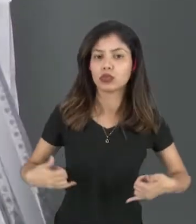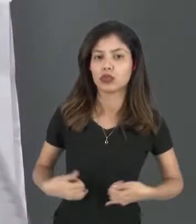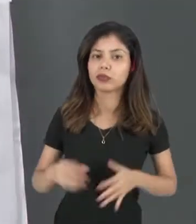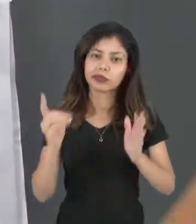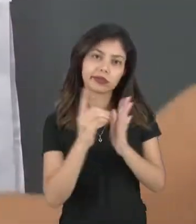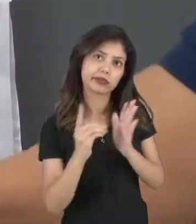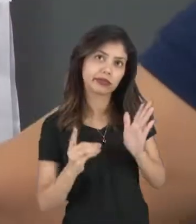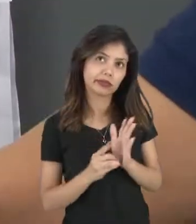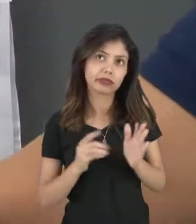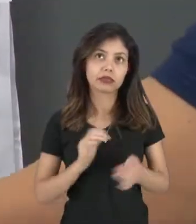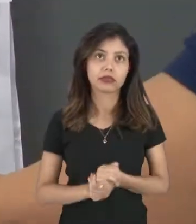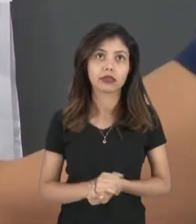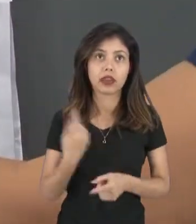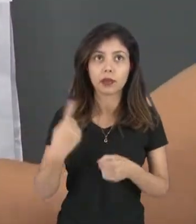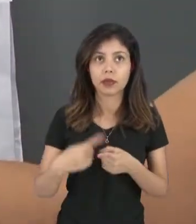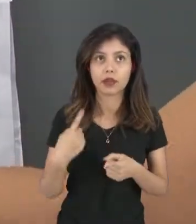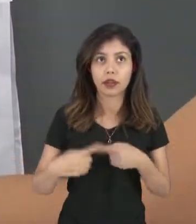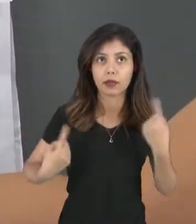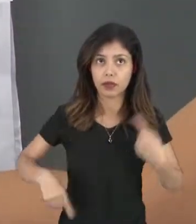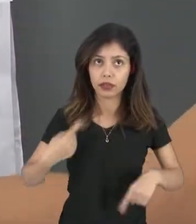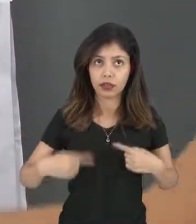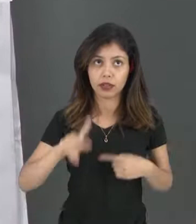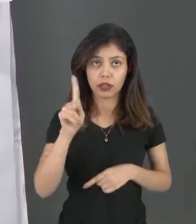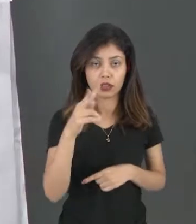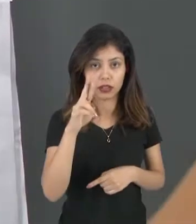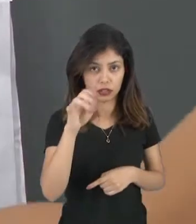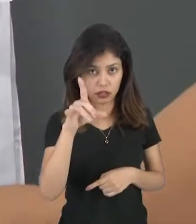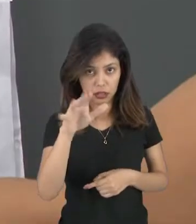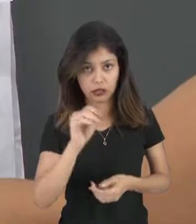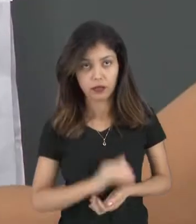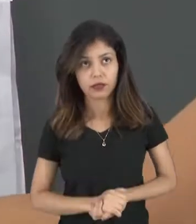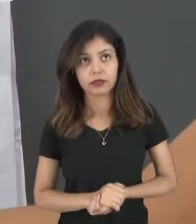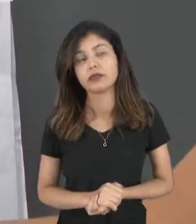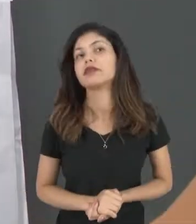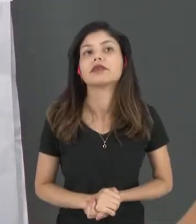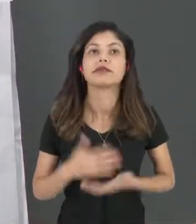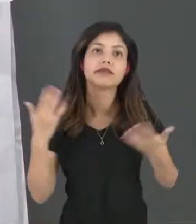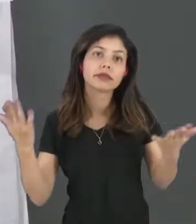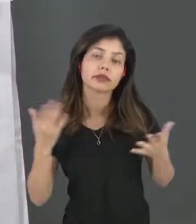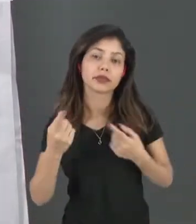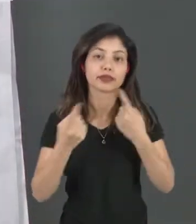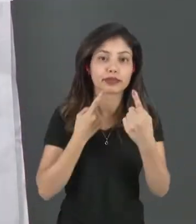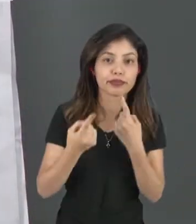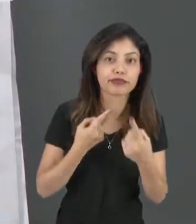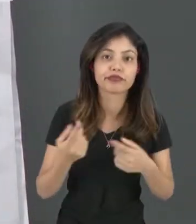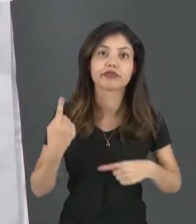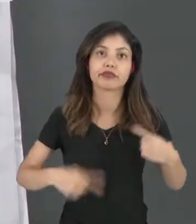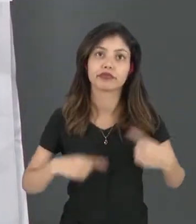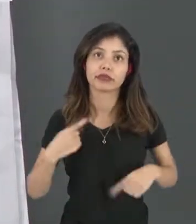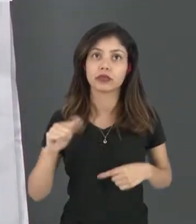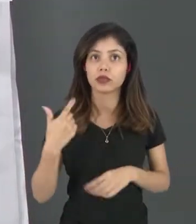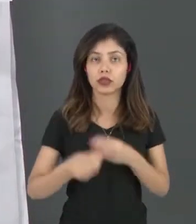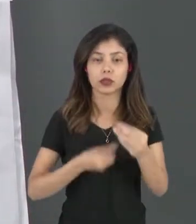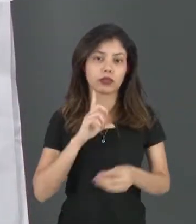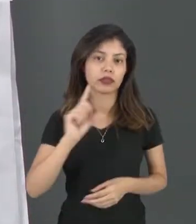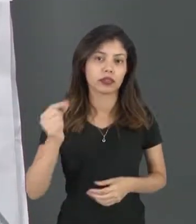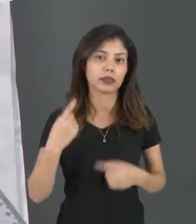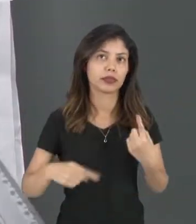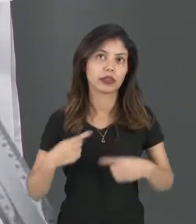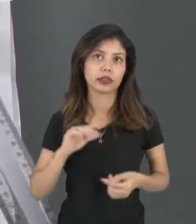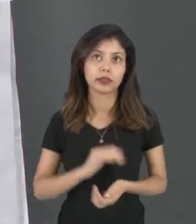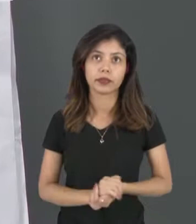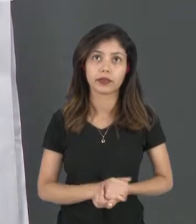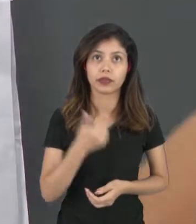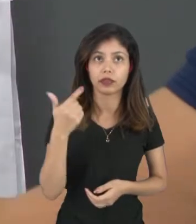a fios, pois a politicagem é hereditária. Enfim, discutir problemas públicos não tem como fugir de política.